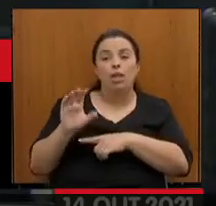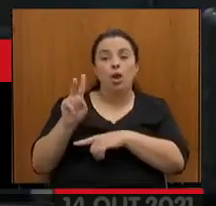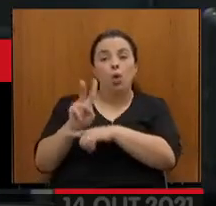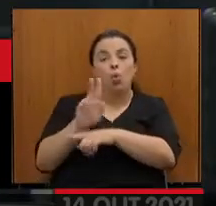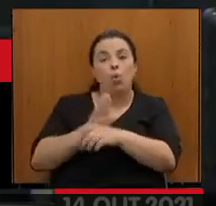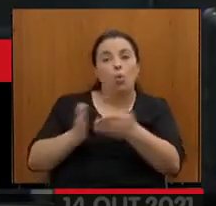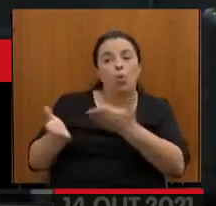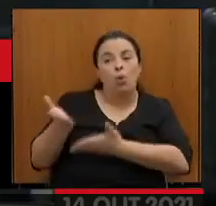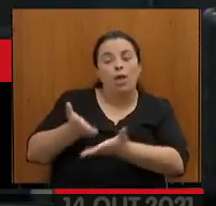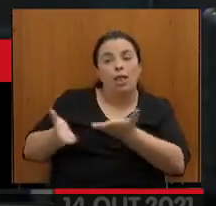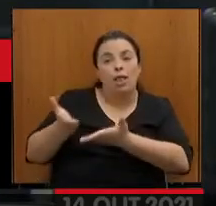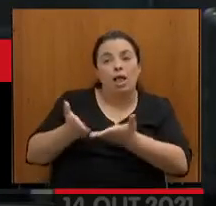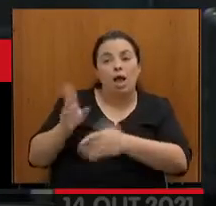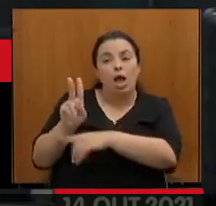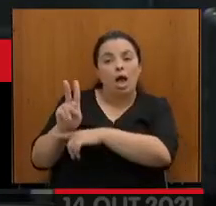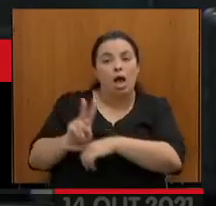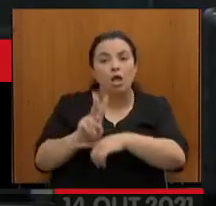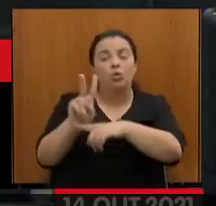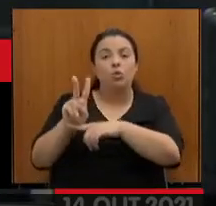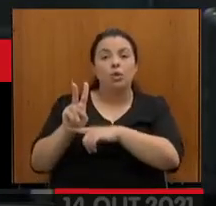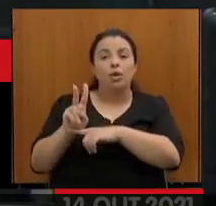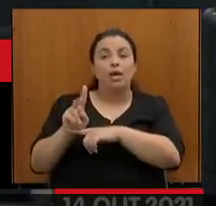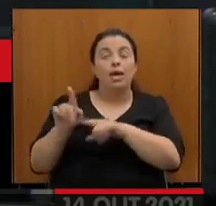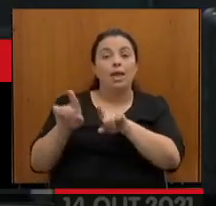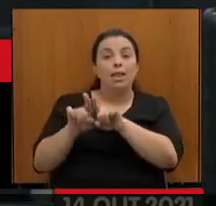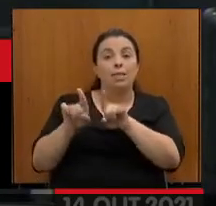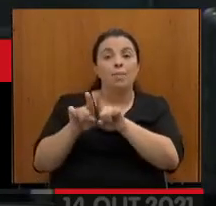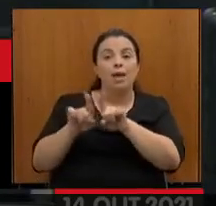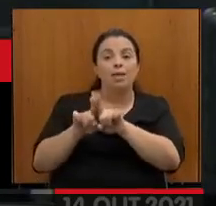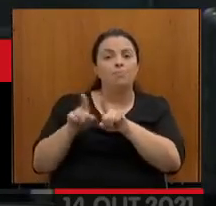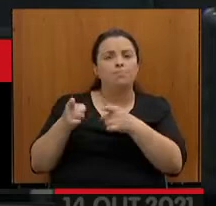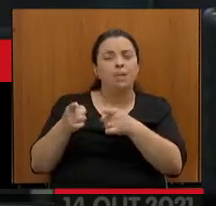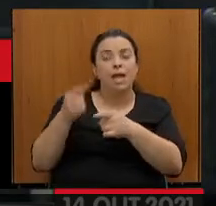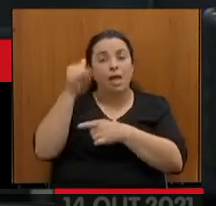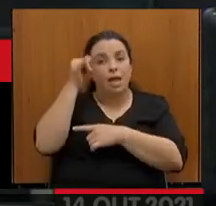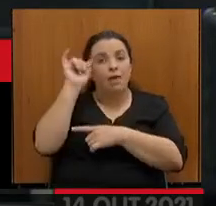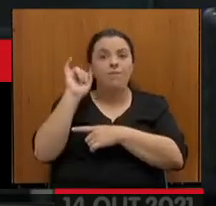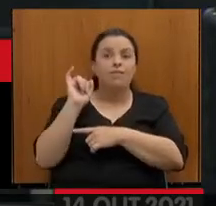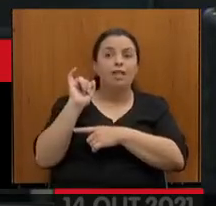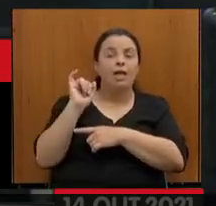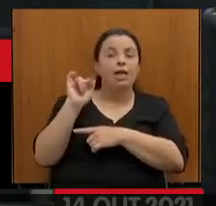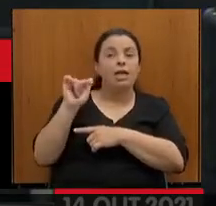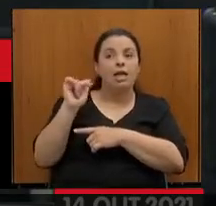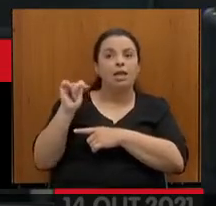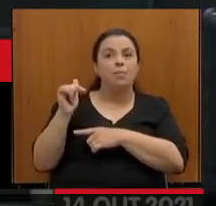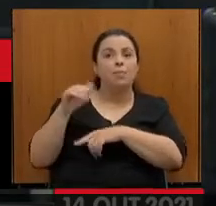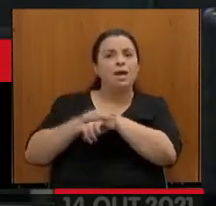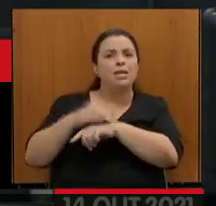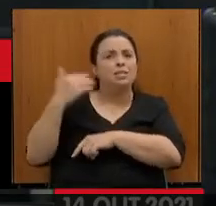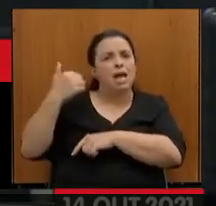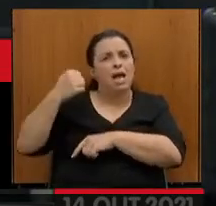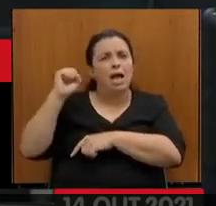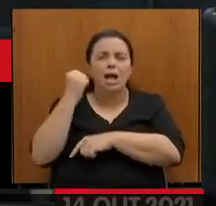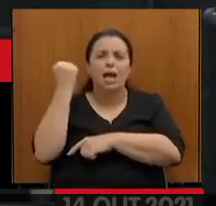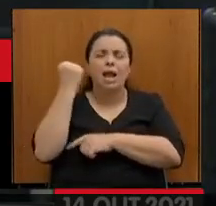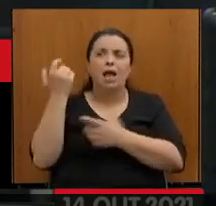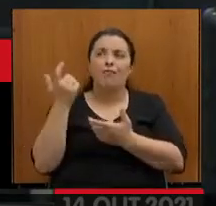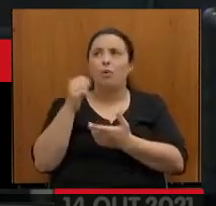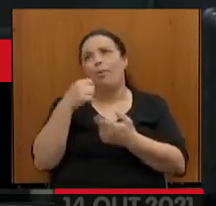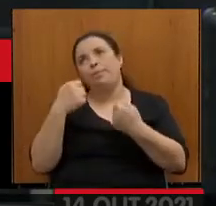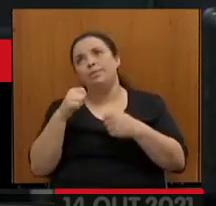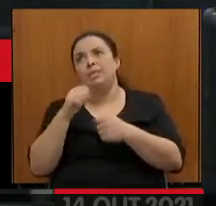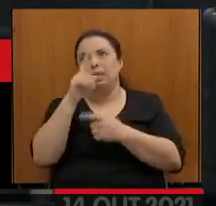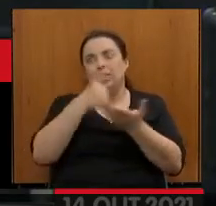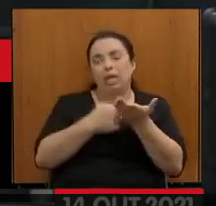É cuidar das pessoas e evitar que aquelas pessoas cheguem aos demais níveis de atenção. Necessite de uma internação, de uma